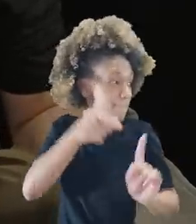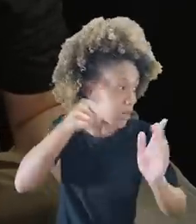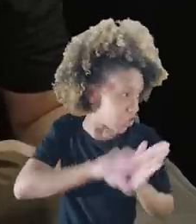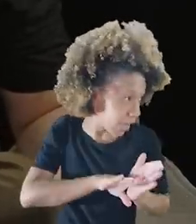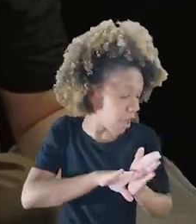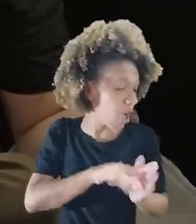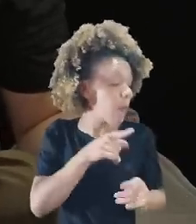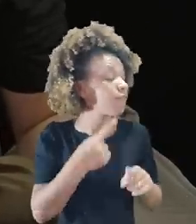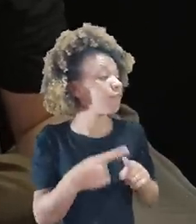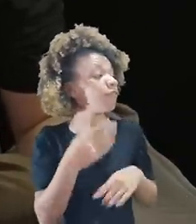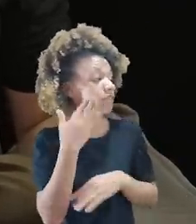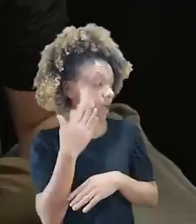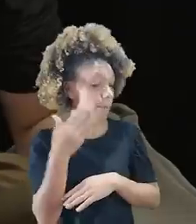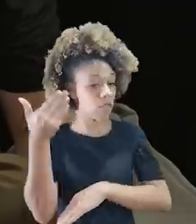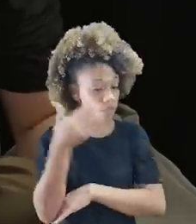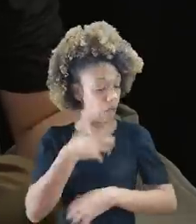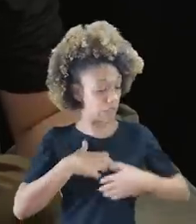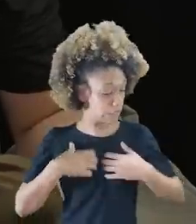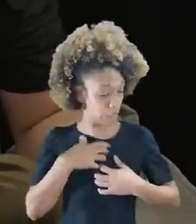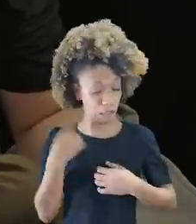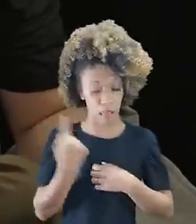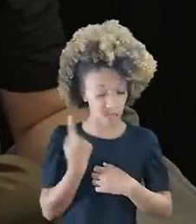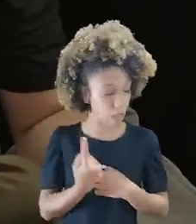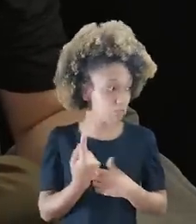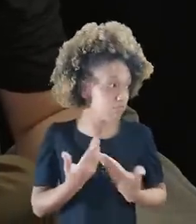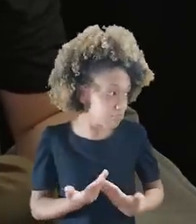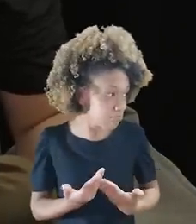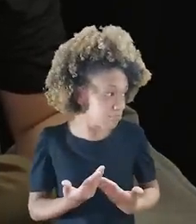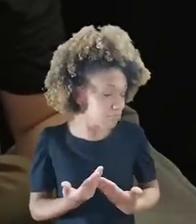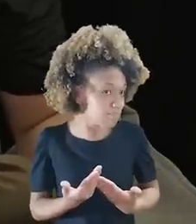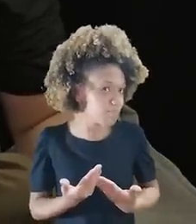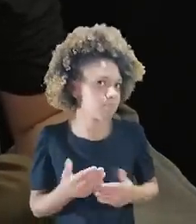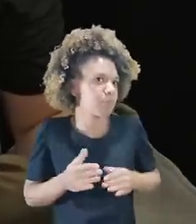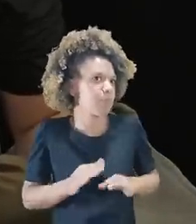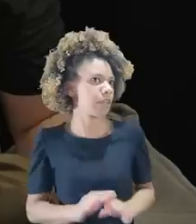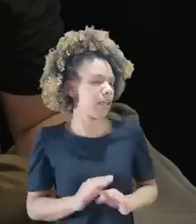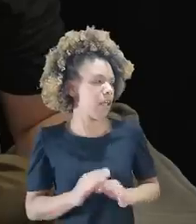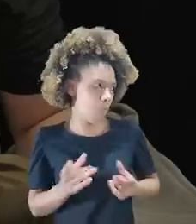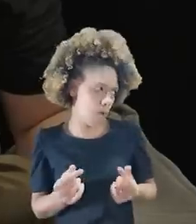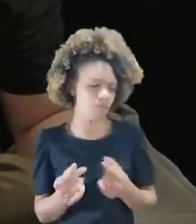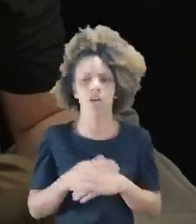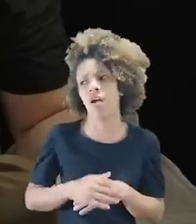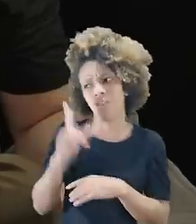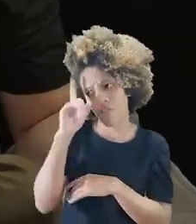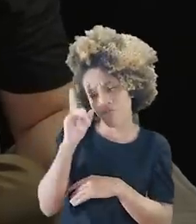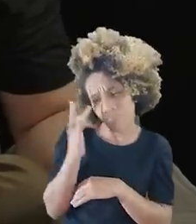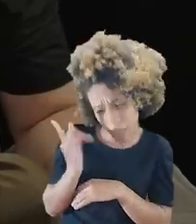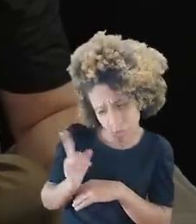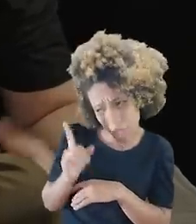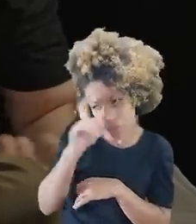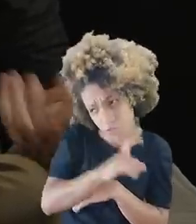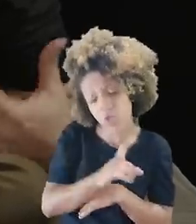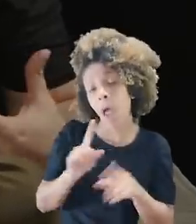entendeu eu não sei se lá na Fran que eu já entrevistei aqui alemão que o cara me falou uma parada que eu achei muito interessante a menina ela falou um negócio que a rede social não existe na